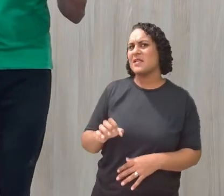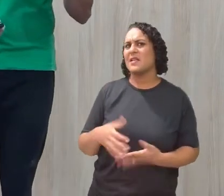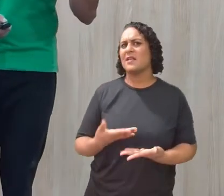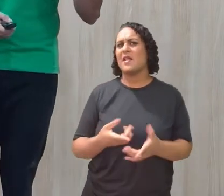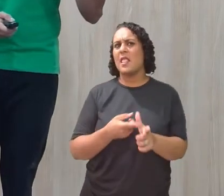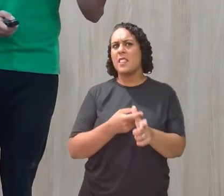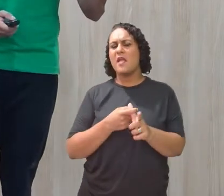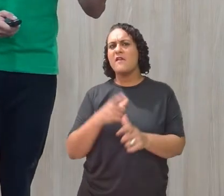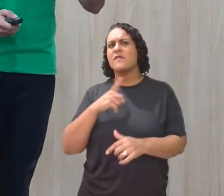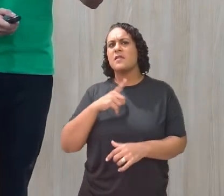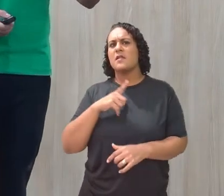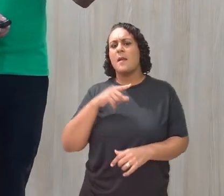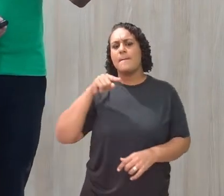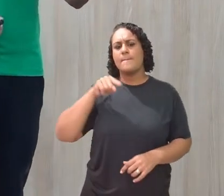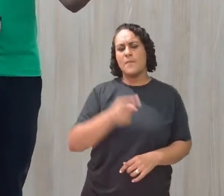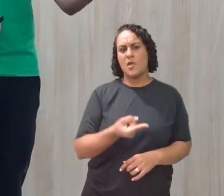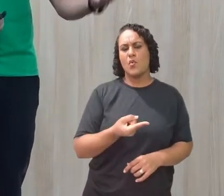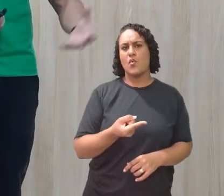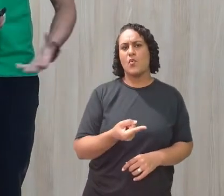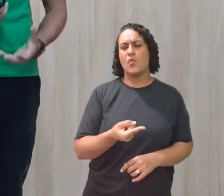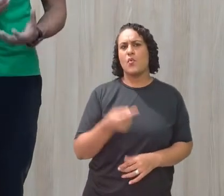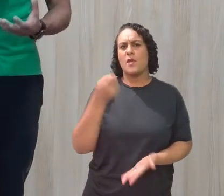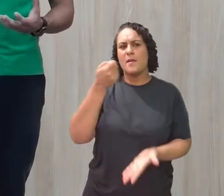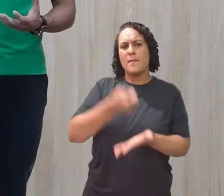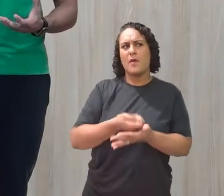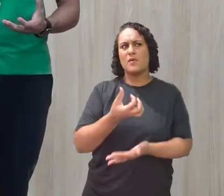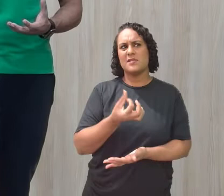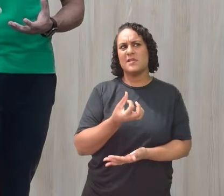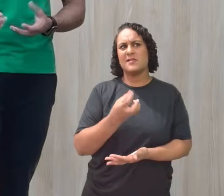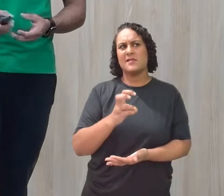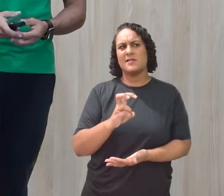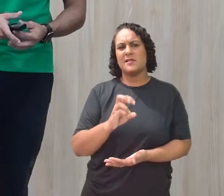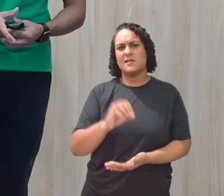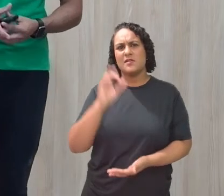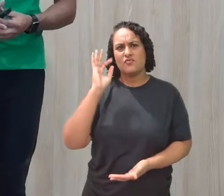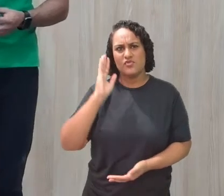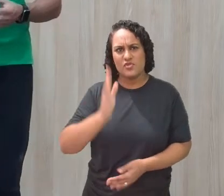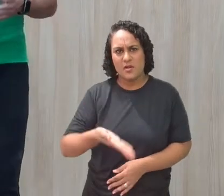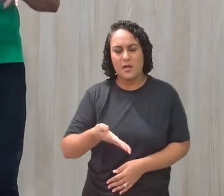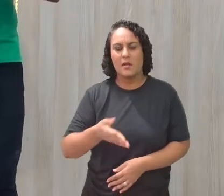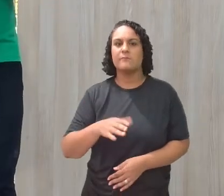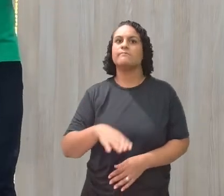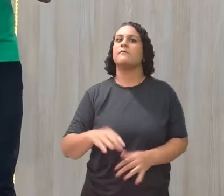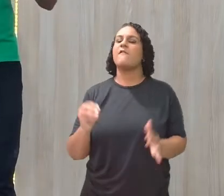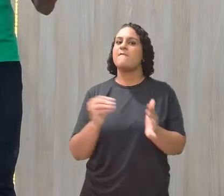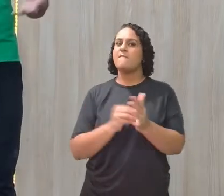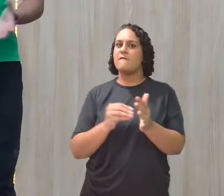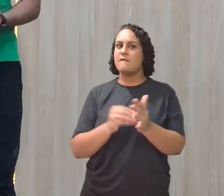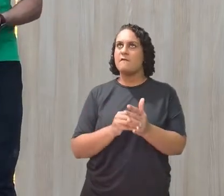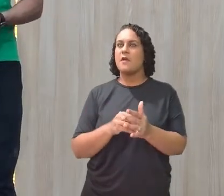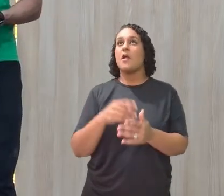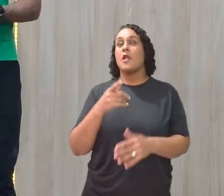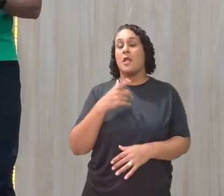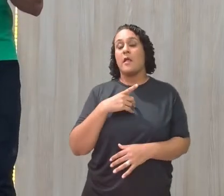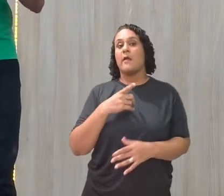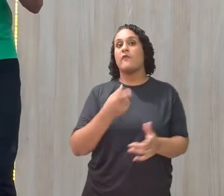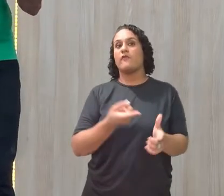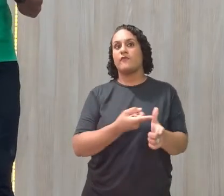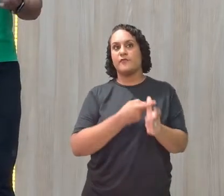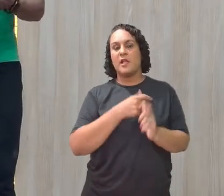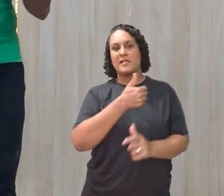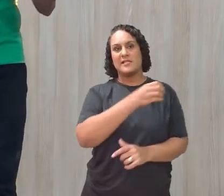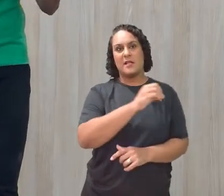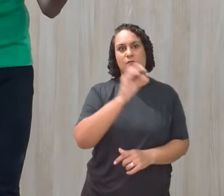deve R$1.000 e pagou 65%, então eu devo 100%, já